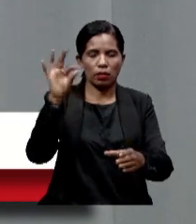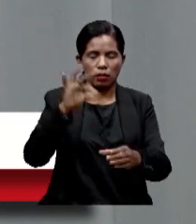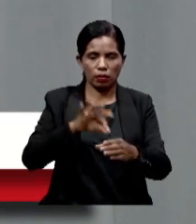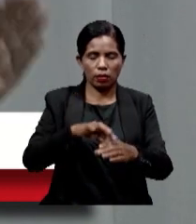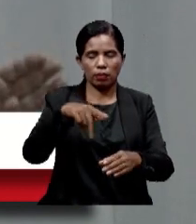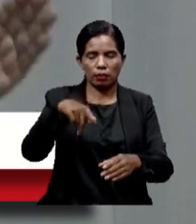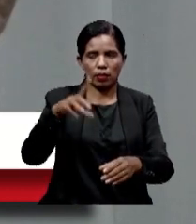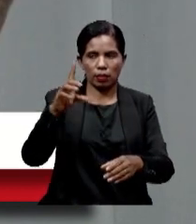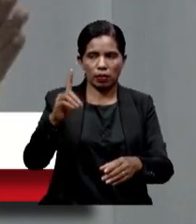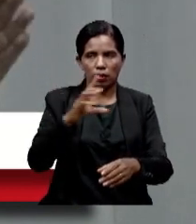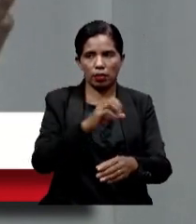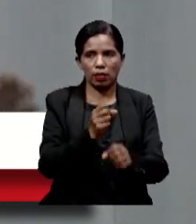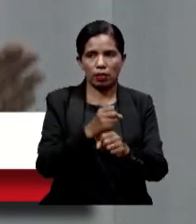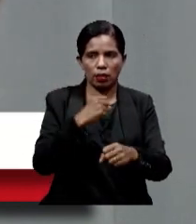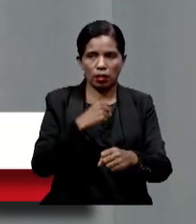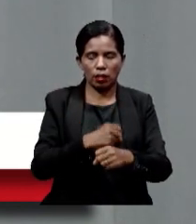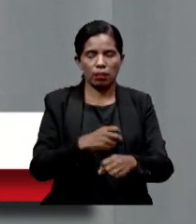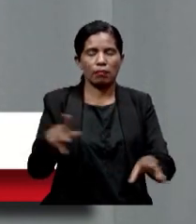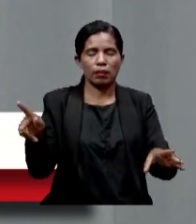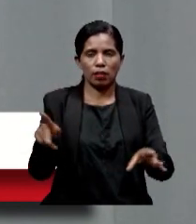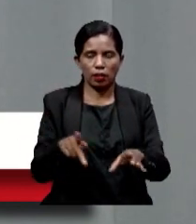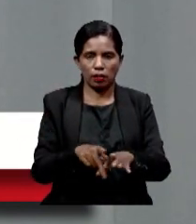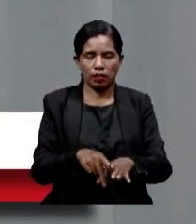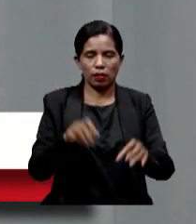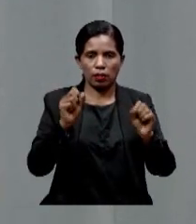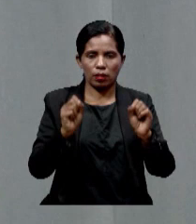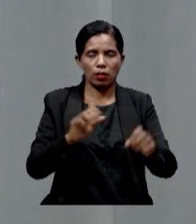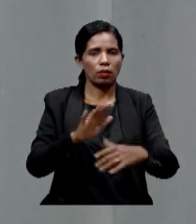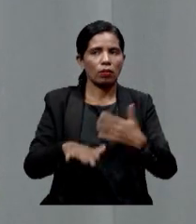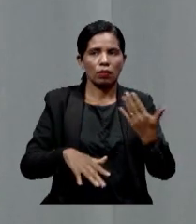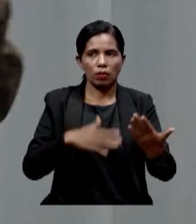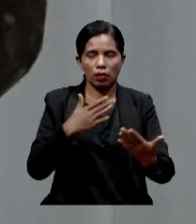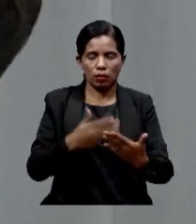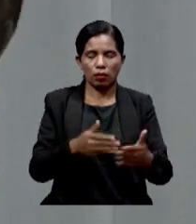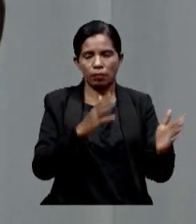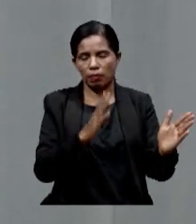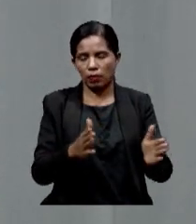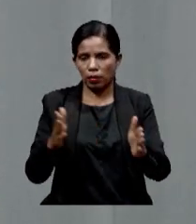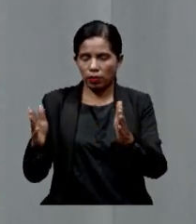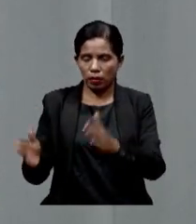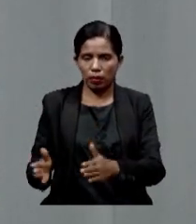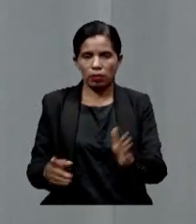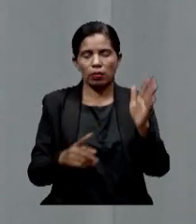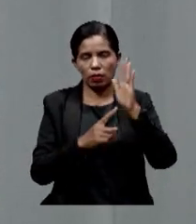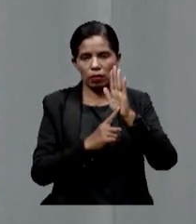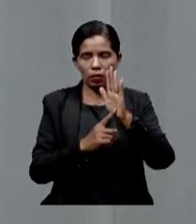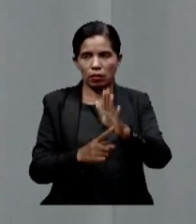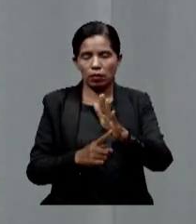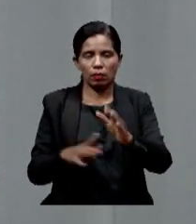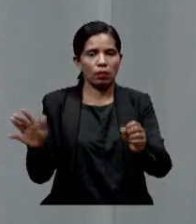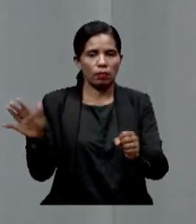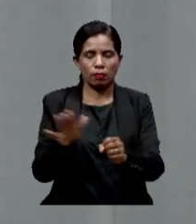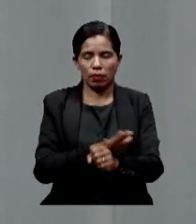PD tem halo in halo parte integrante total processo transição completo